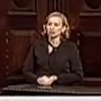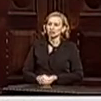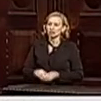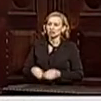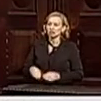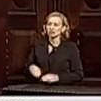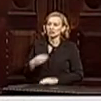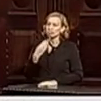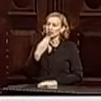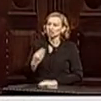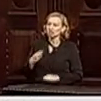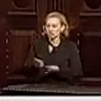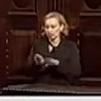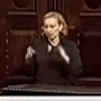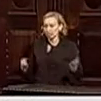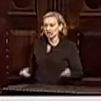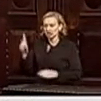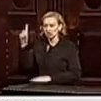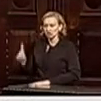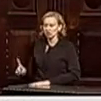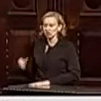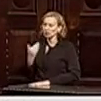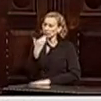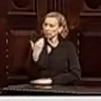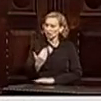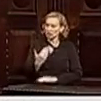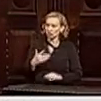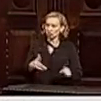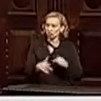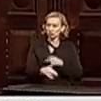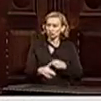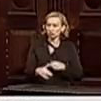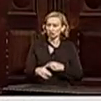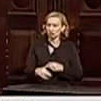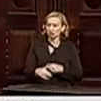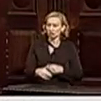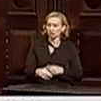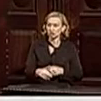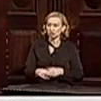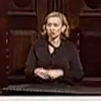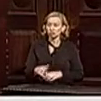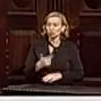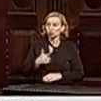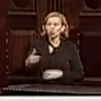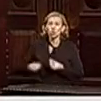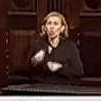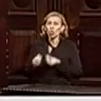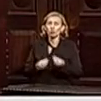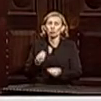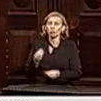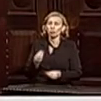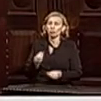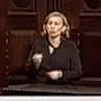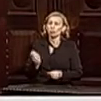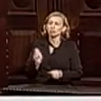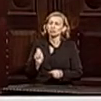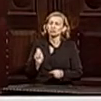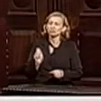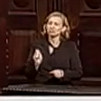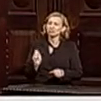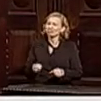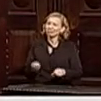colocada em apreciação e votação esses pedidos de impedimento. Senhor presidente, não há mais tempo a perder. O Rio de Janeiro